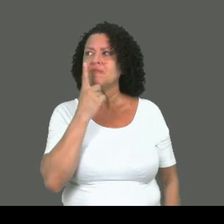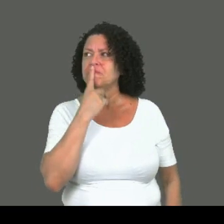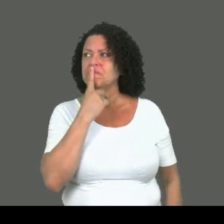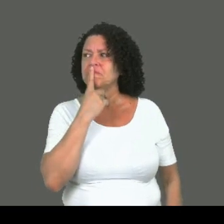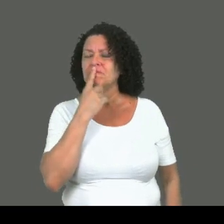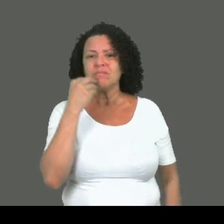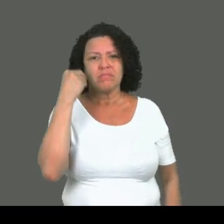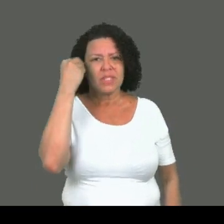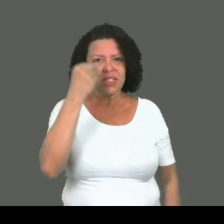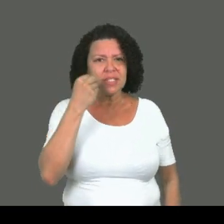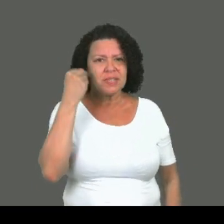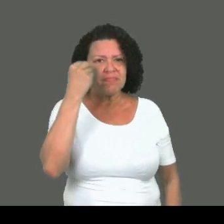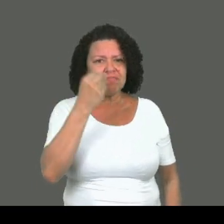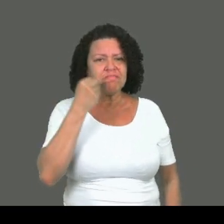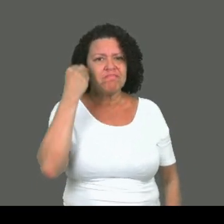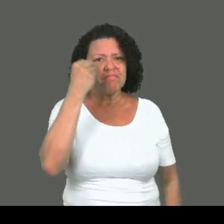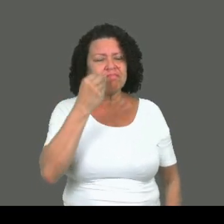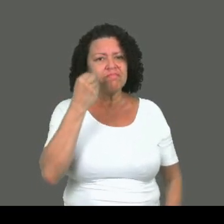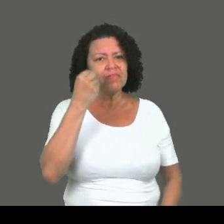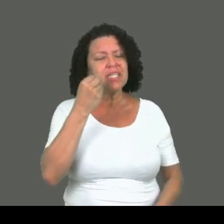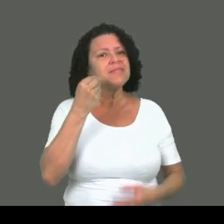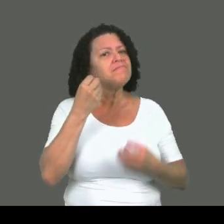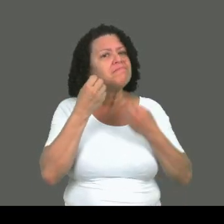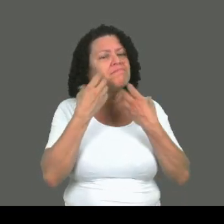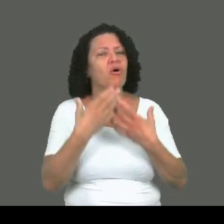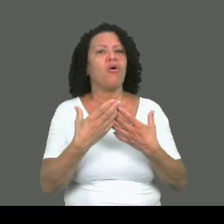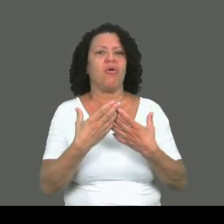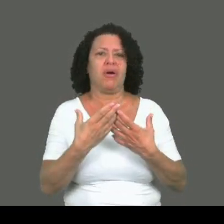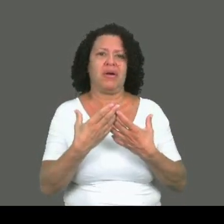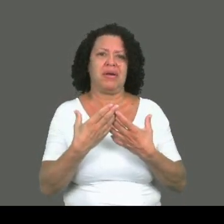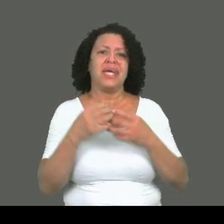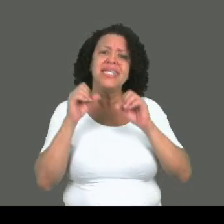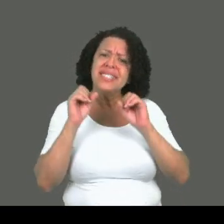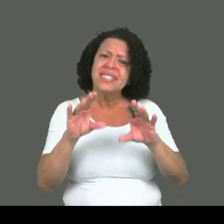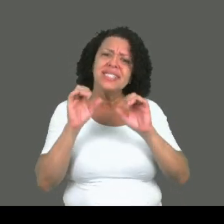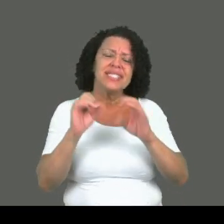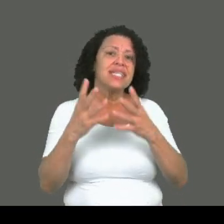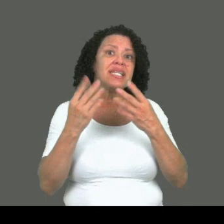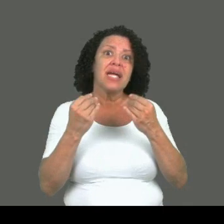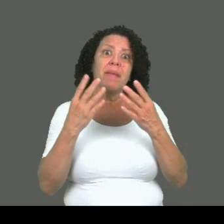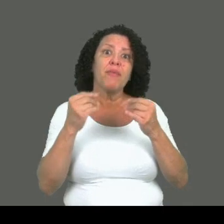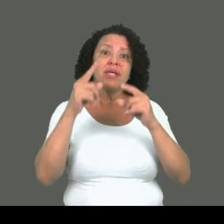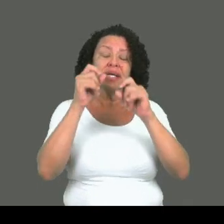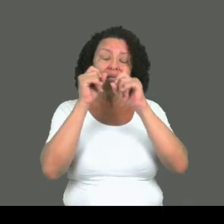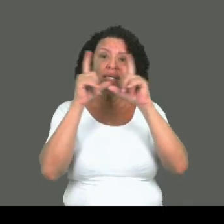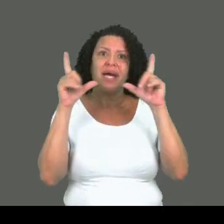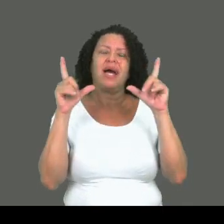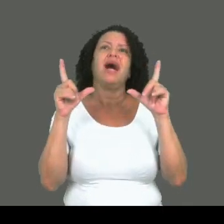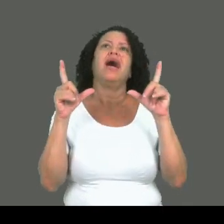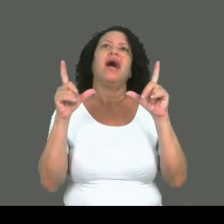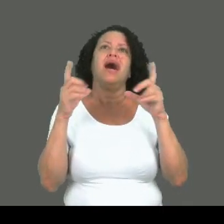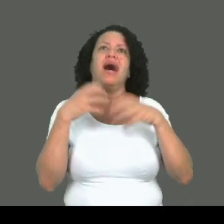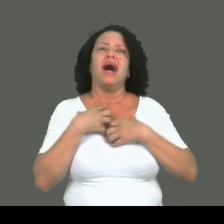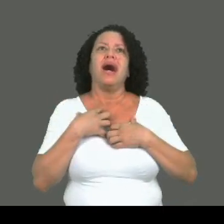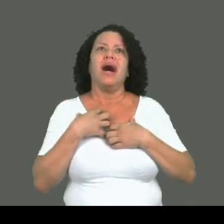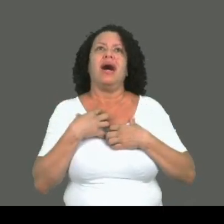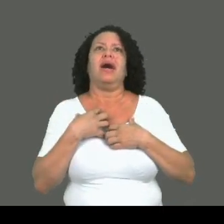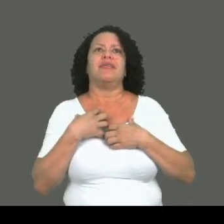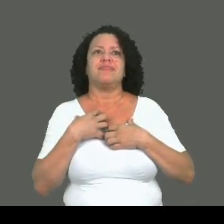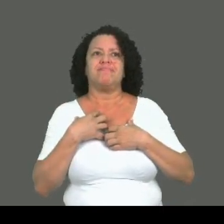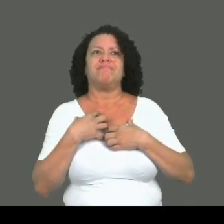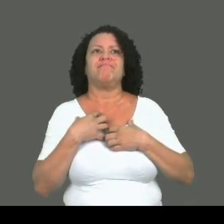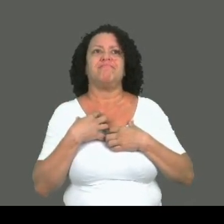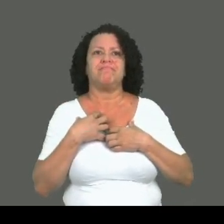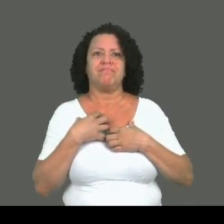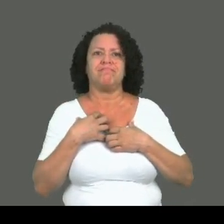uma experiência, ele ensina a experiência a cada momento, né? É um despertar mesmo da nossa consciência,